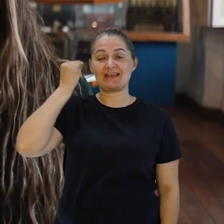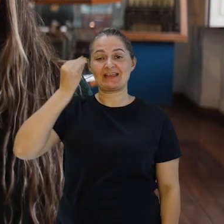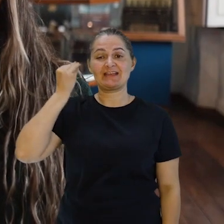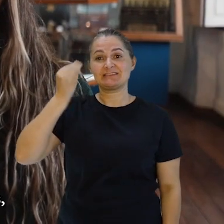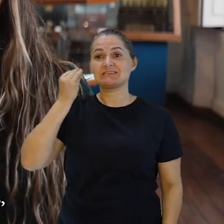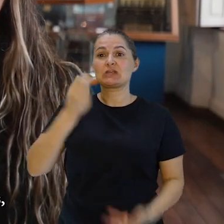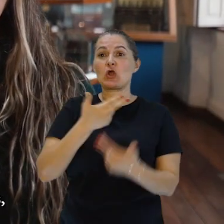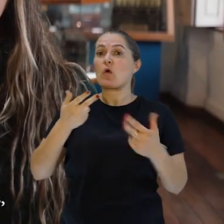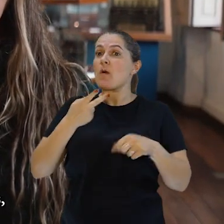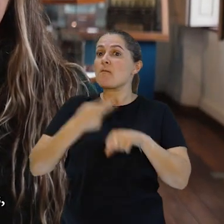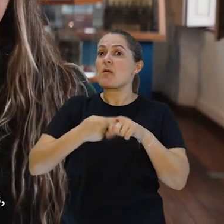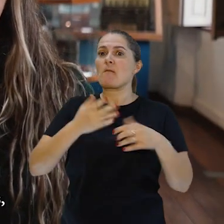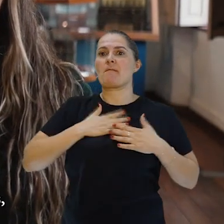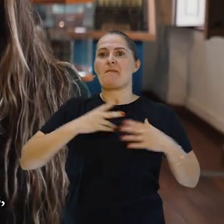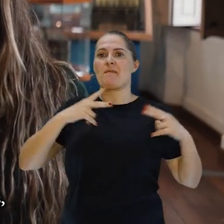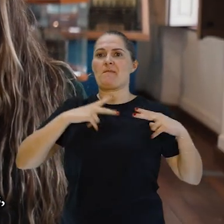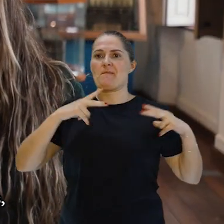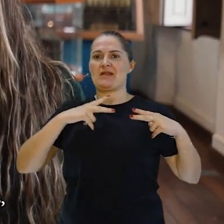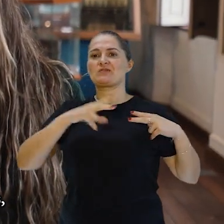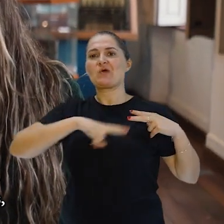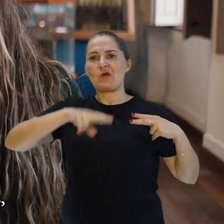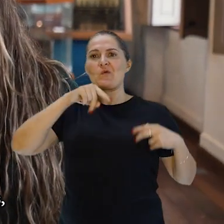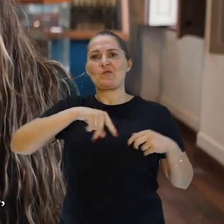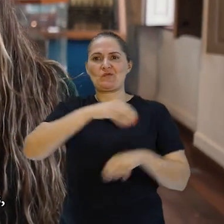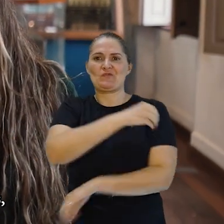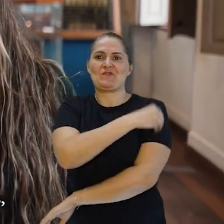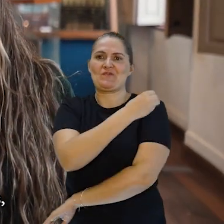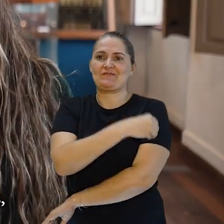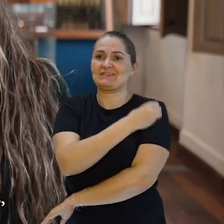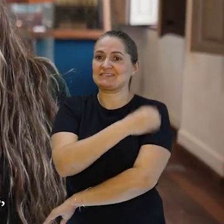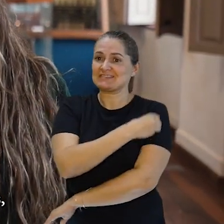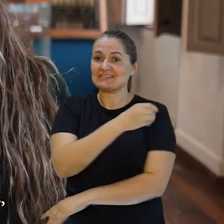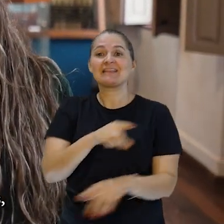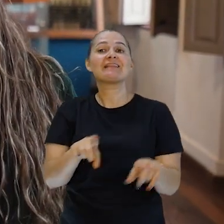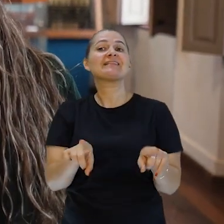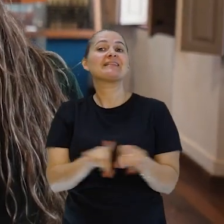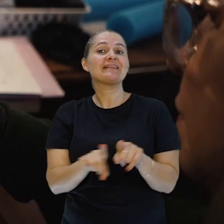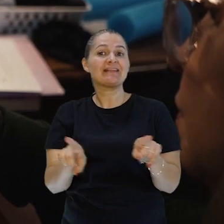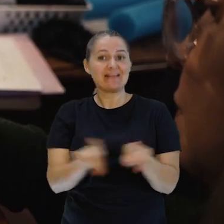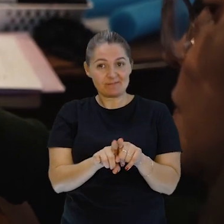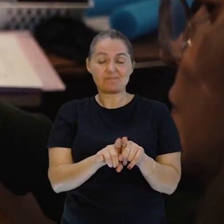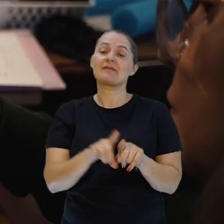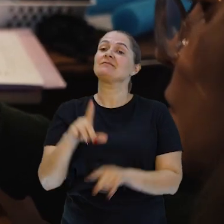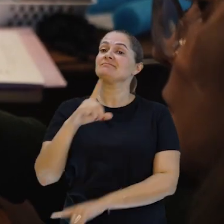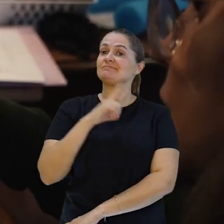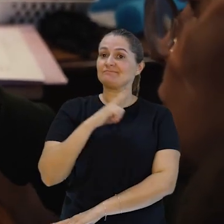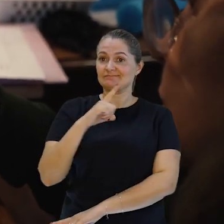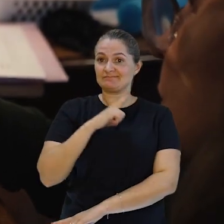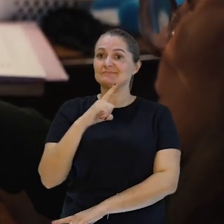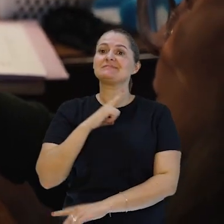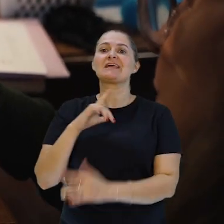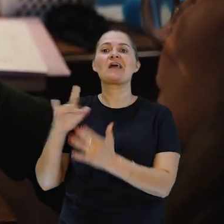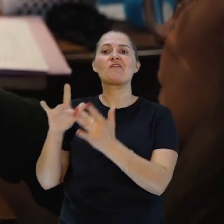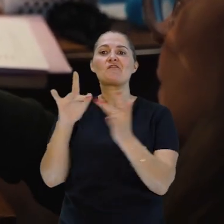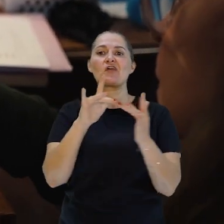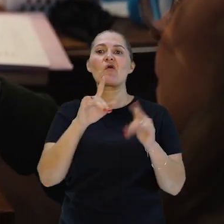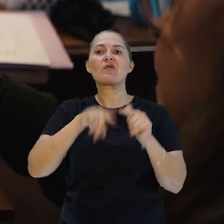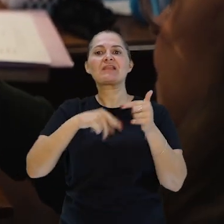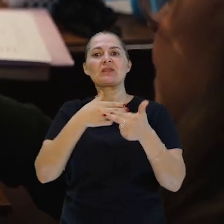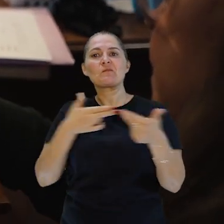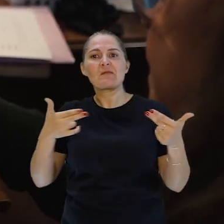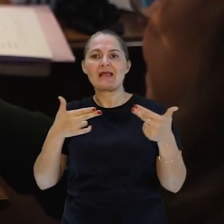experiência a partir de peças que a gente trabalhou durante as oficinas, além de ter tido